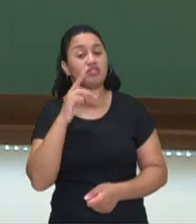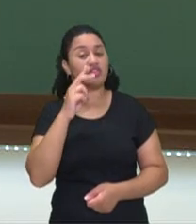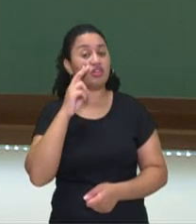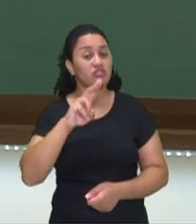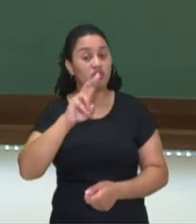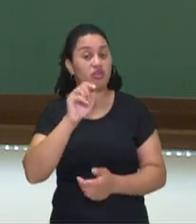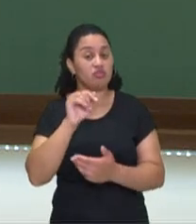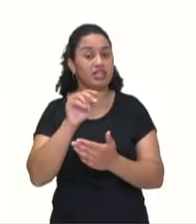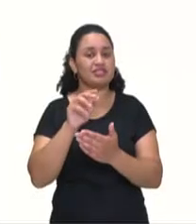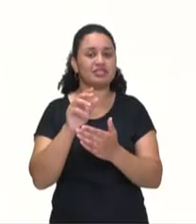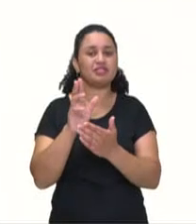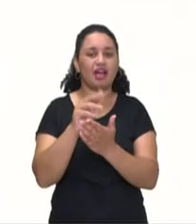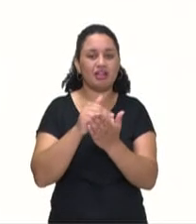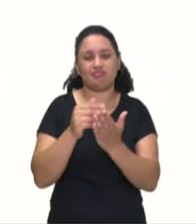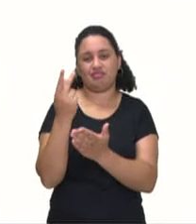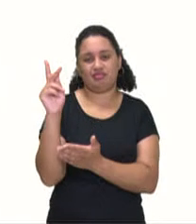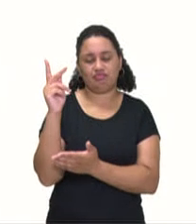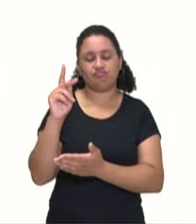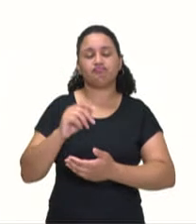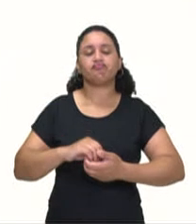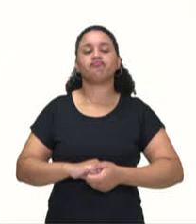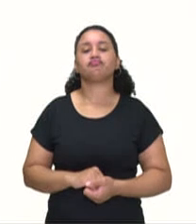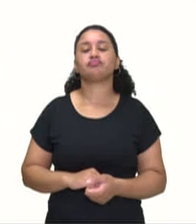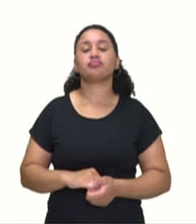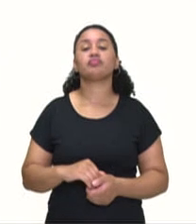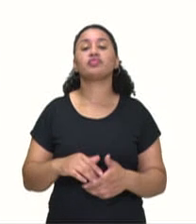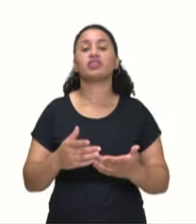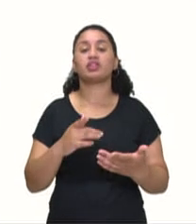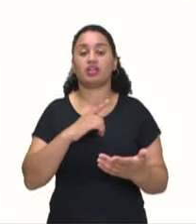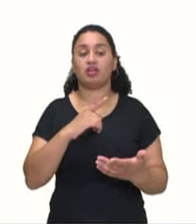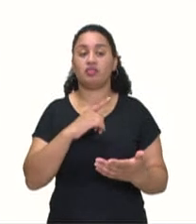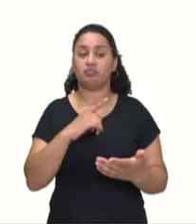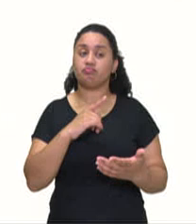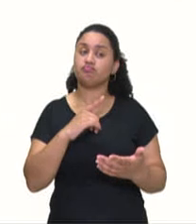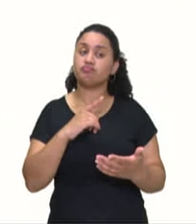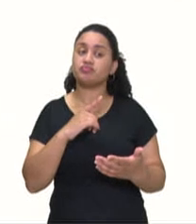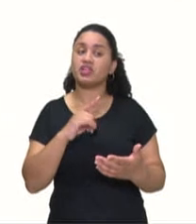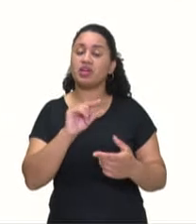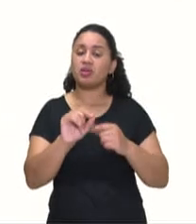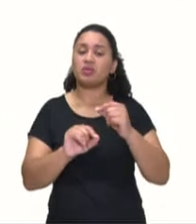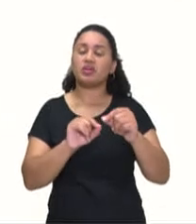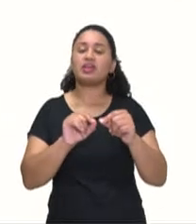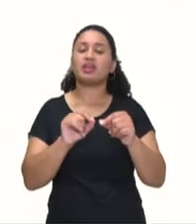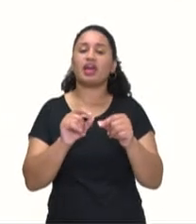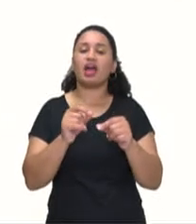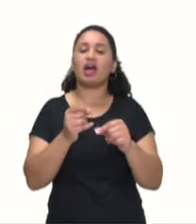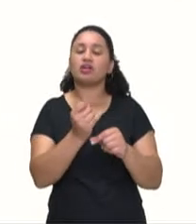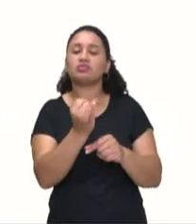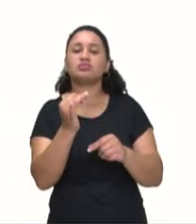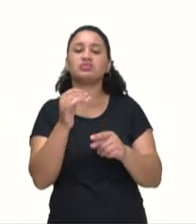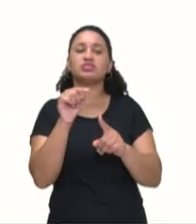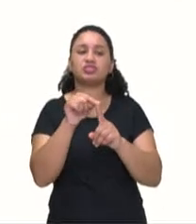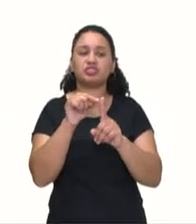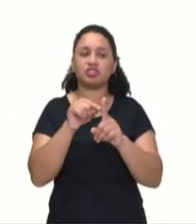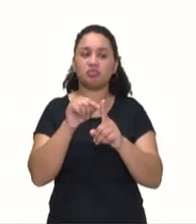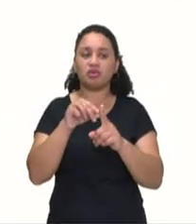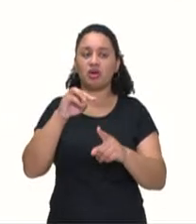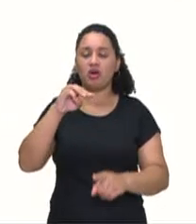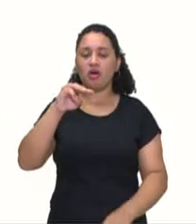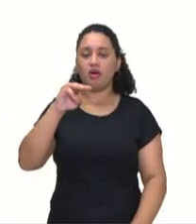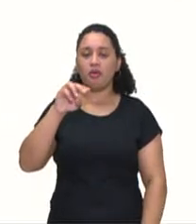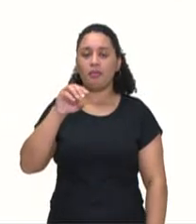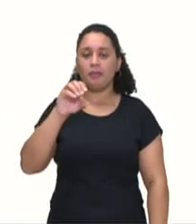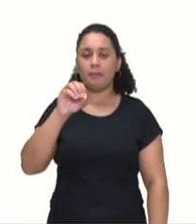dele. Então, é o caso dos famosos, da arte cinética, é o caso dos famosos móveis de